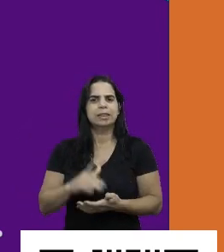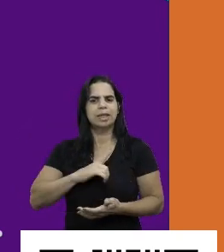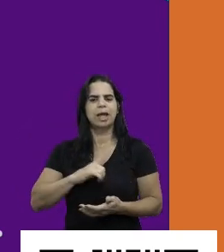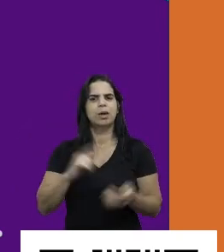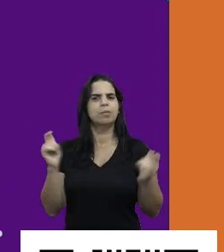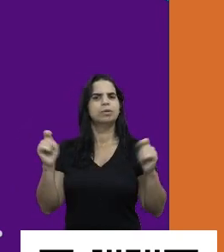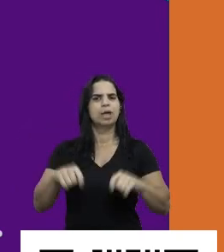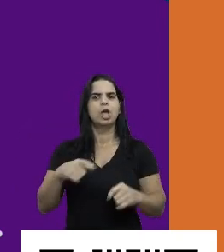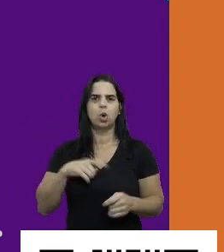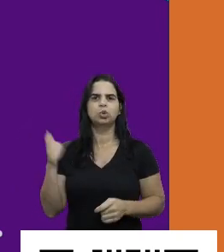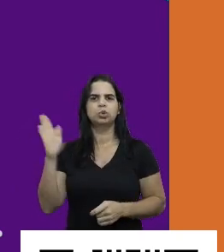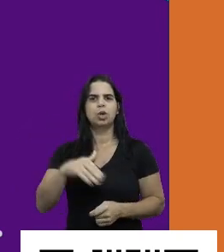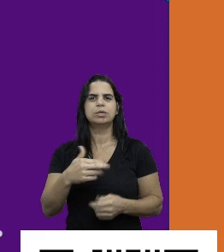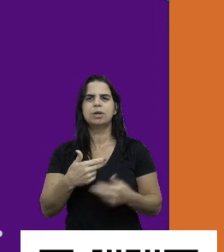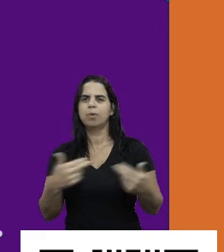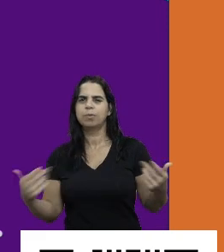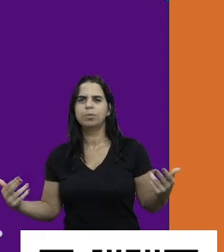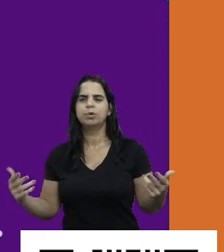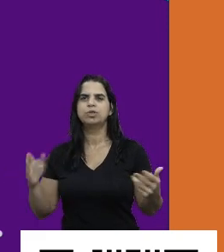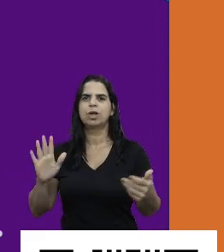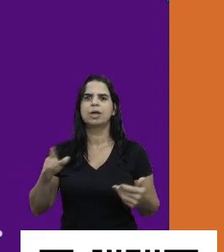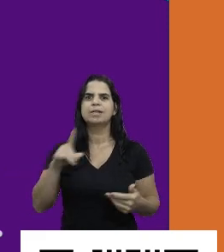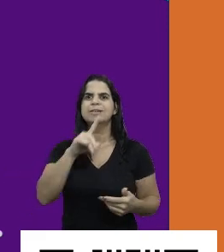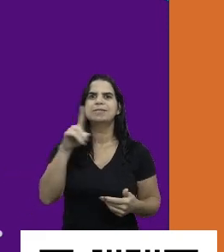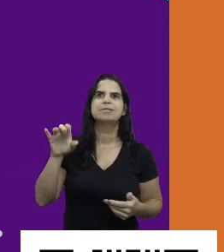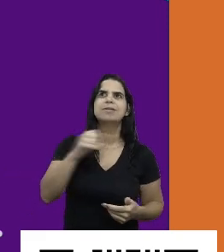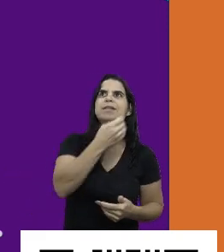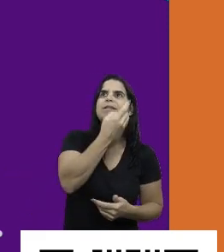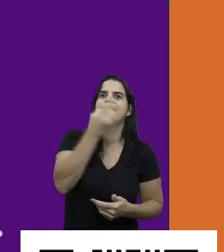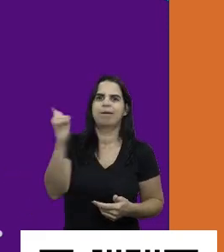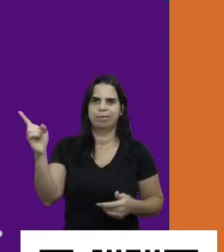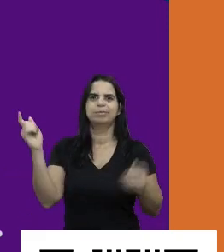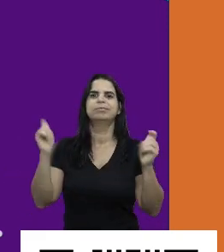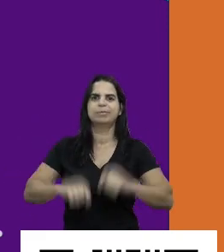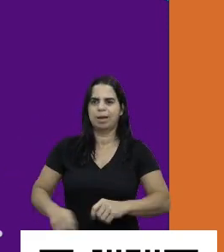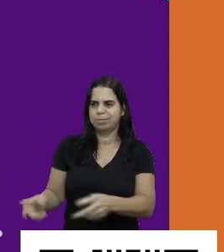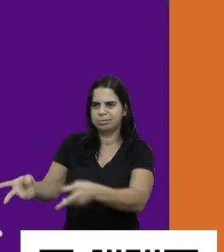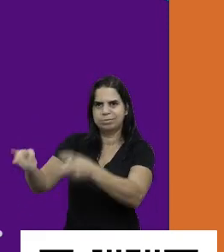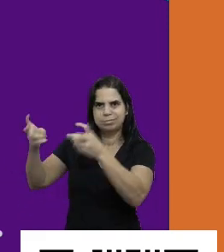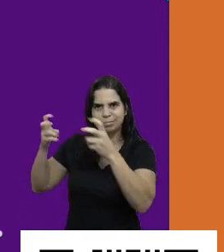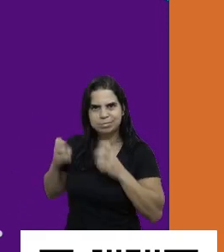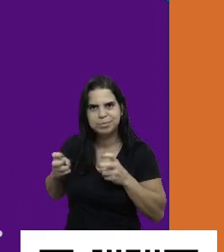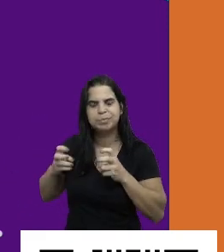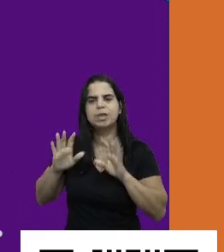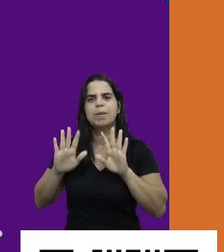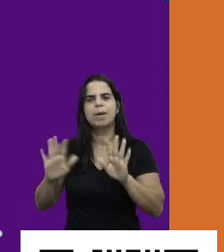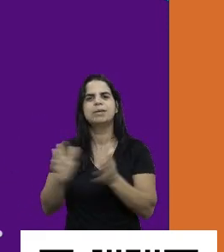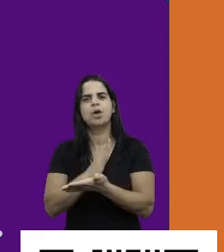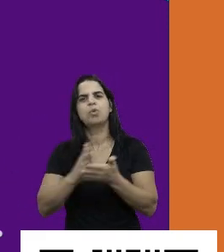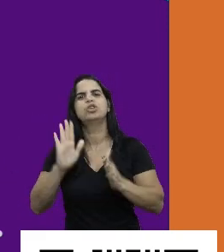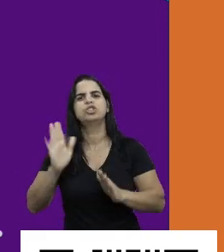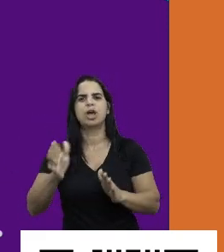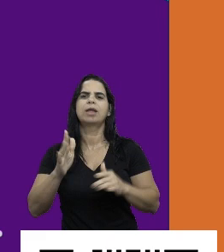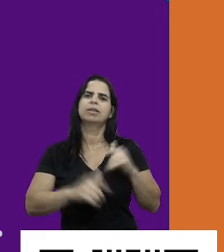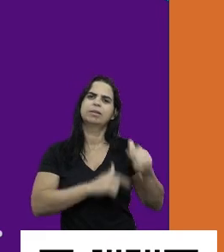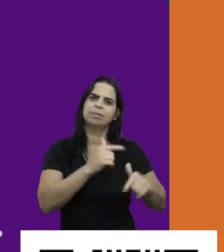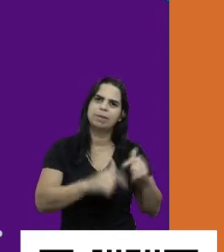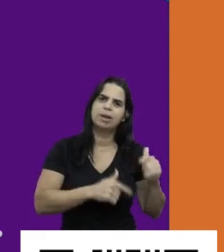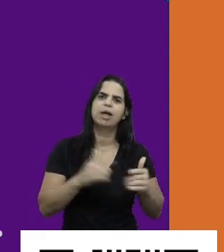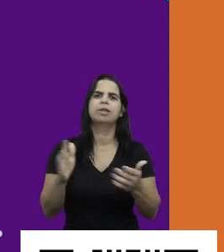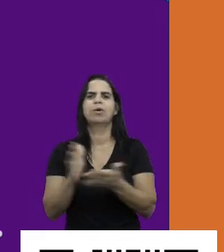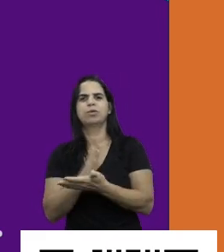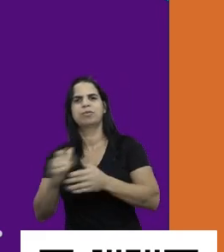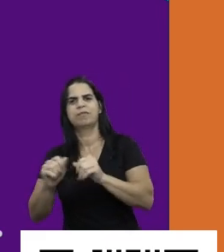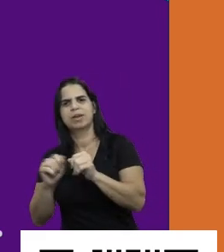aí eu trouxe alguns cenários aqui de zilhões que a gente pode explorar mas alguns que Inclusive a gente já vem trabalhando alguns a gente vem fazendo em alguns